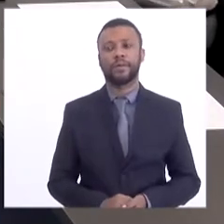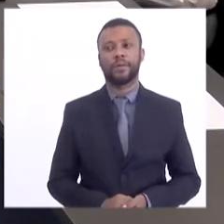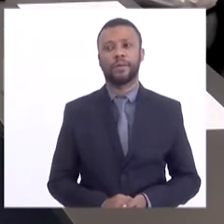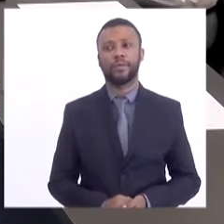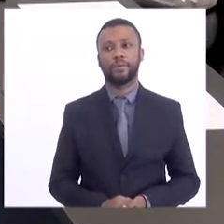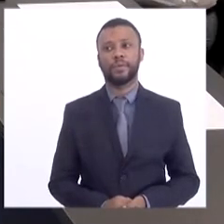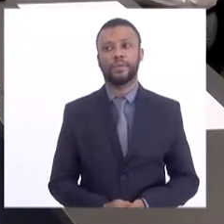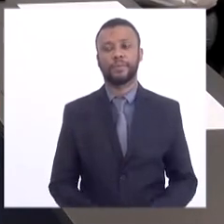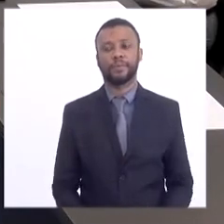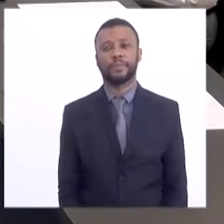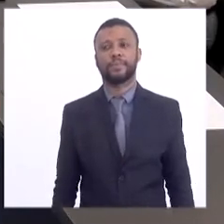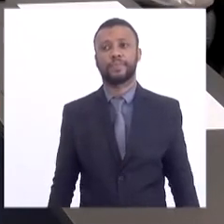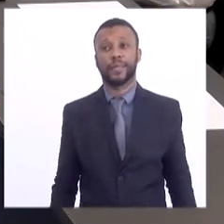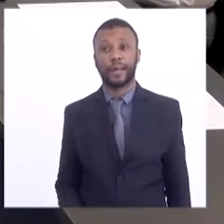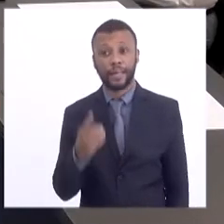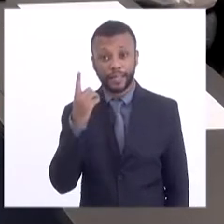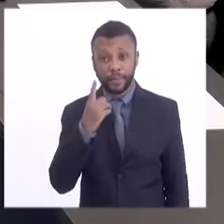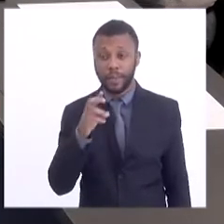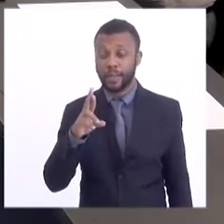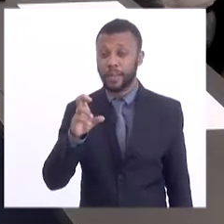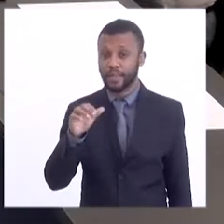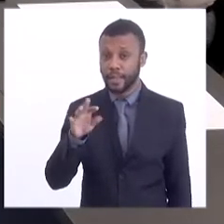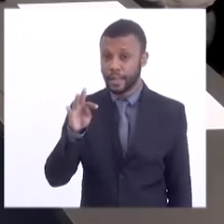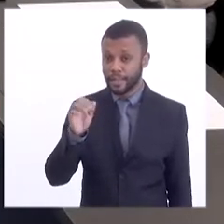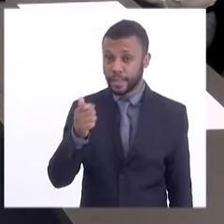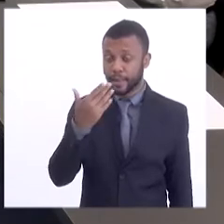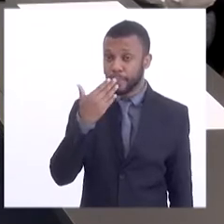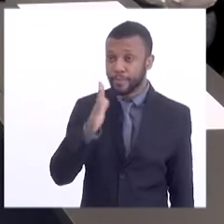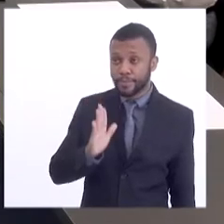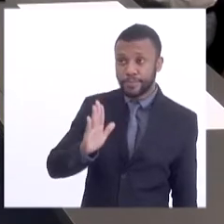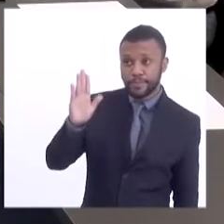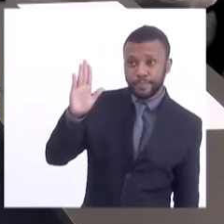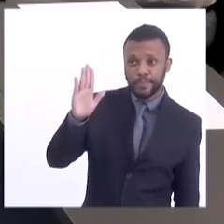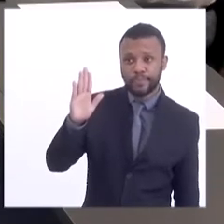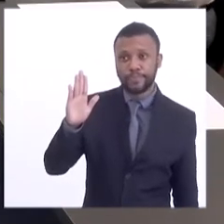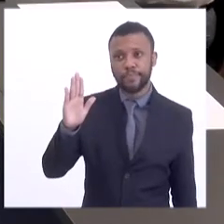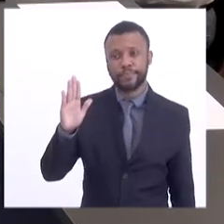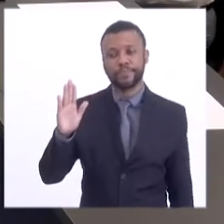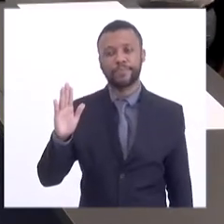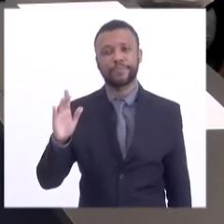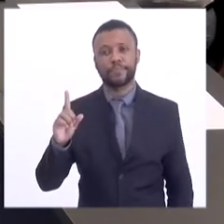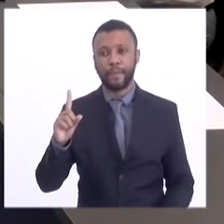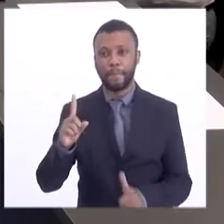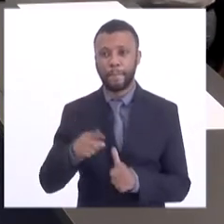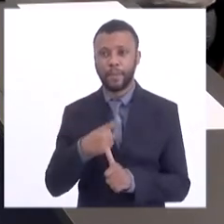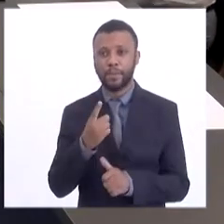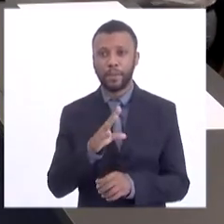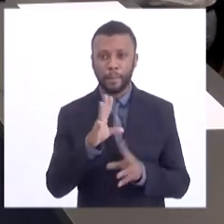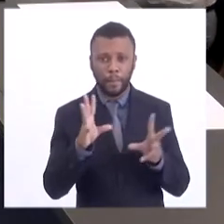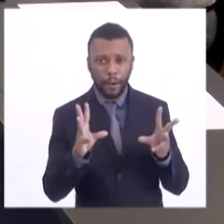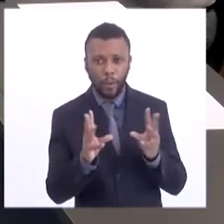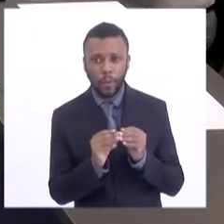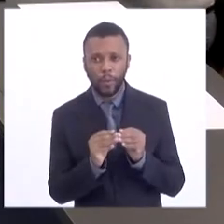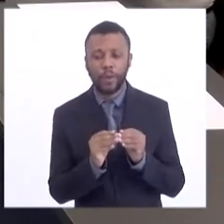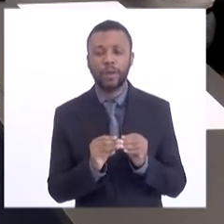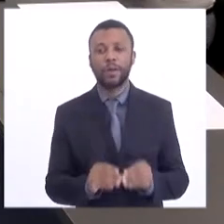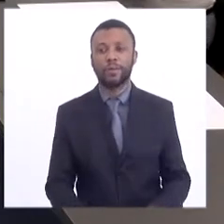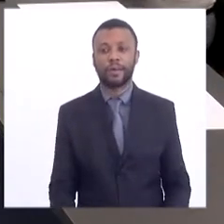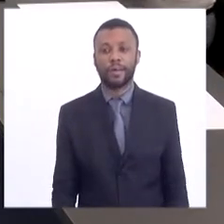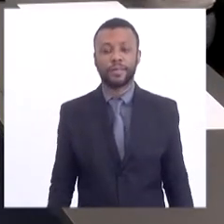é porque a deputada Renata escreveu na sua frente só isso por favor não então só para cumprir